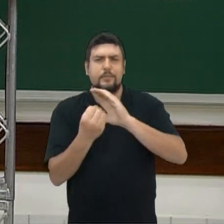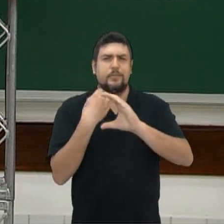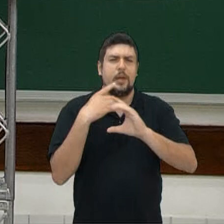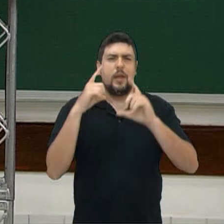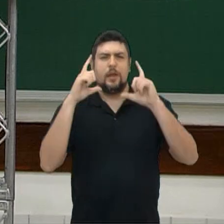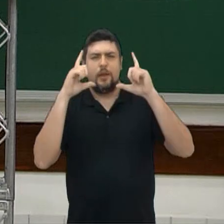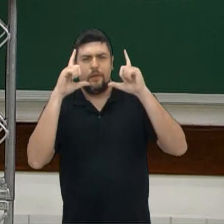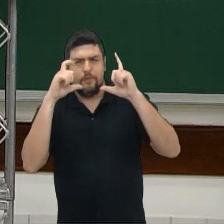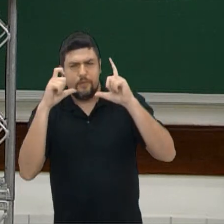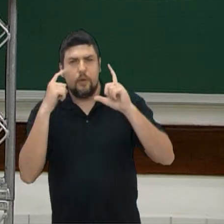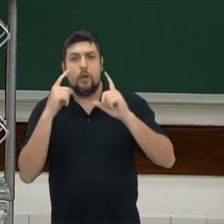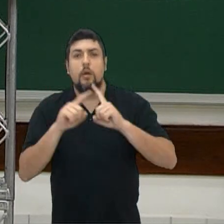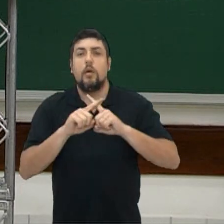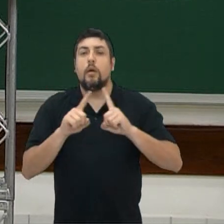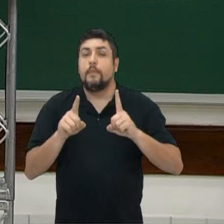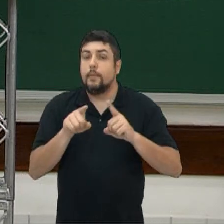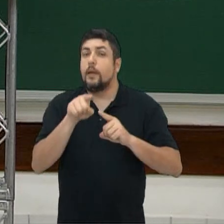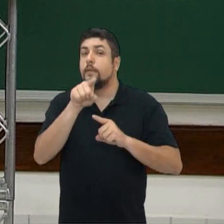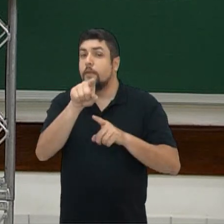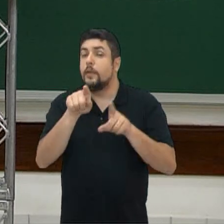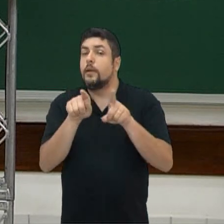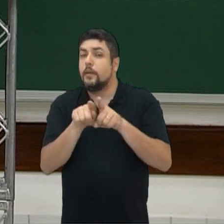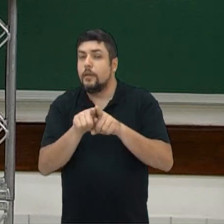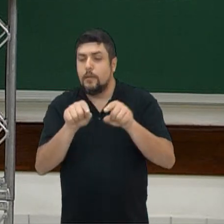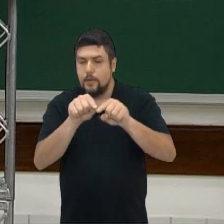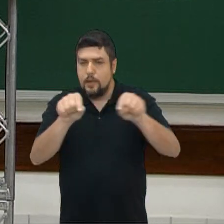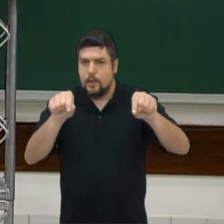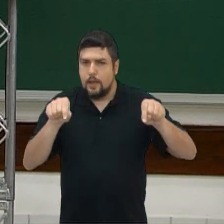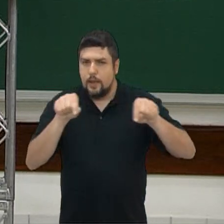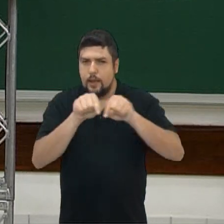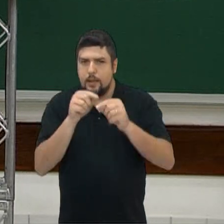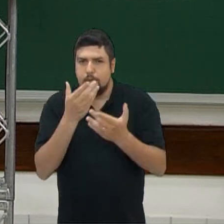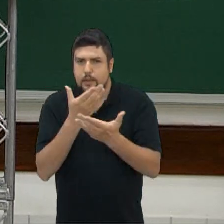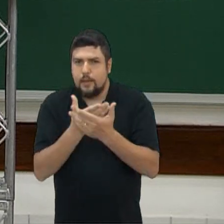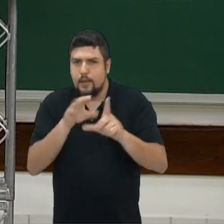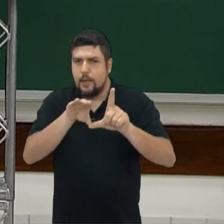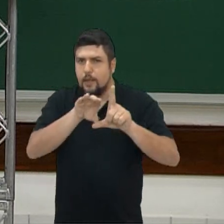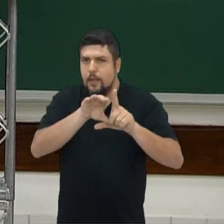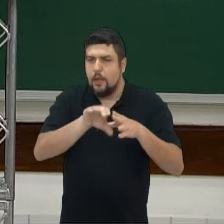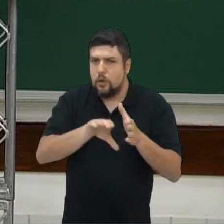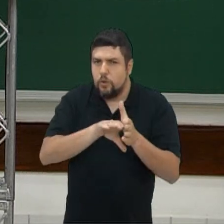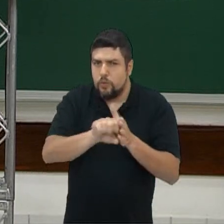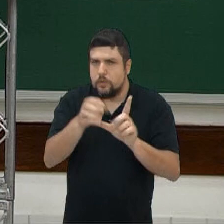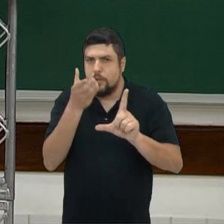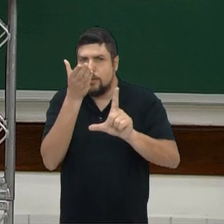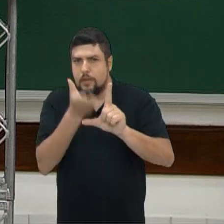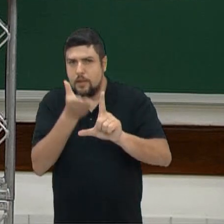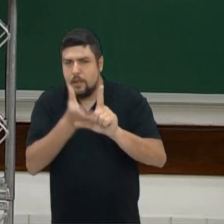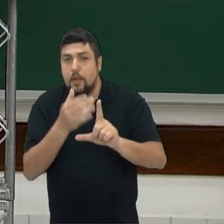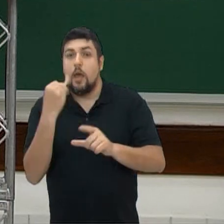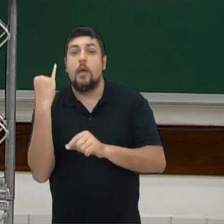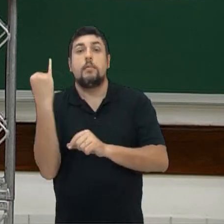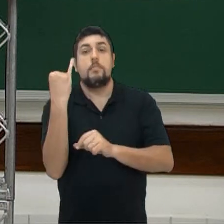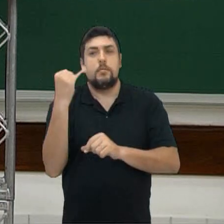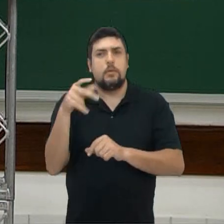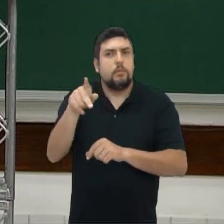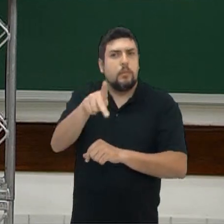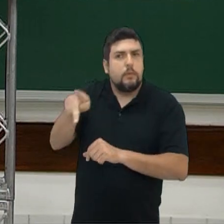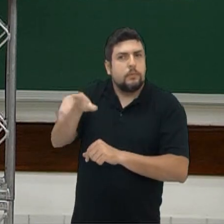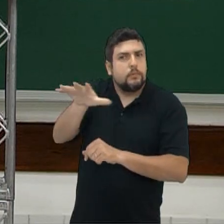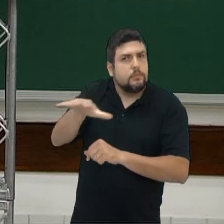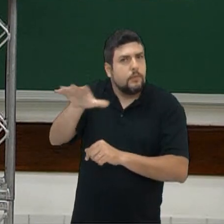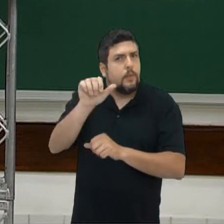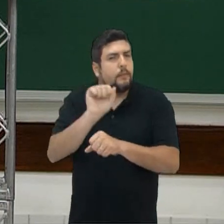fazendo, mas também realizar elas na sua sala de aula online, lá no Classroom, é super importante, os professores estão esperando